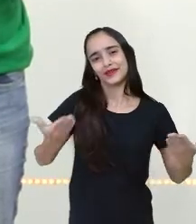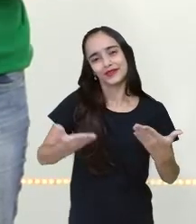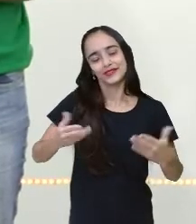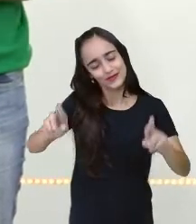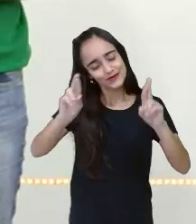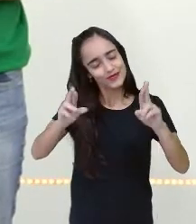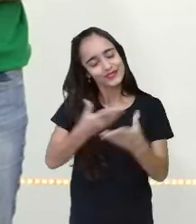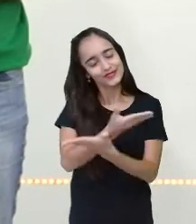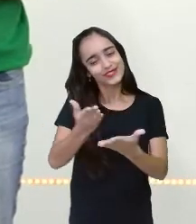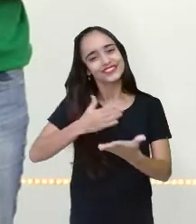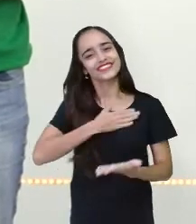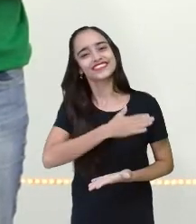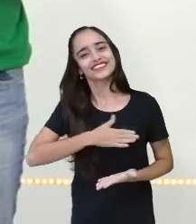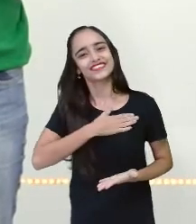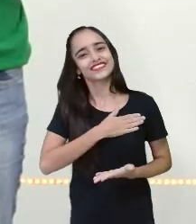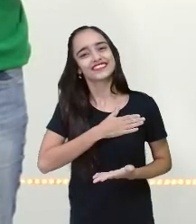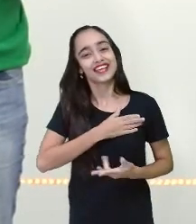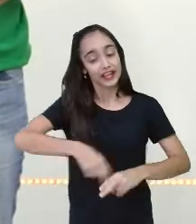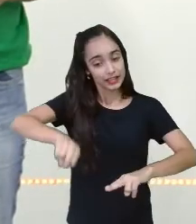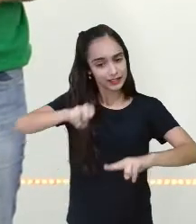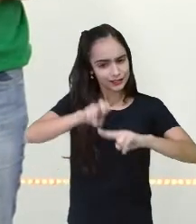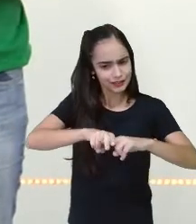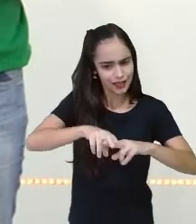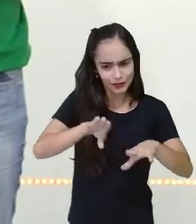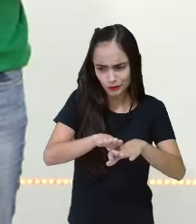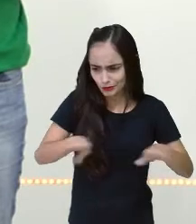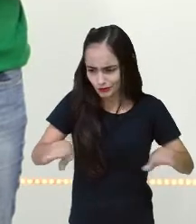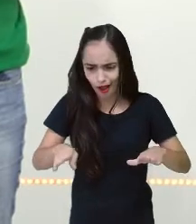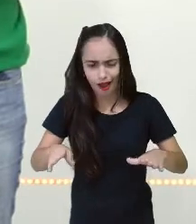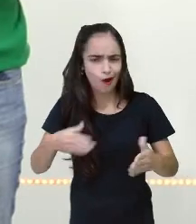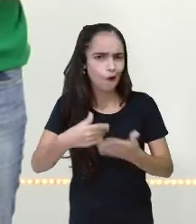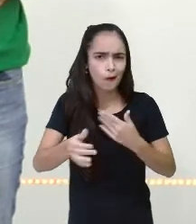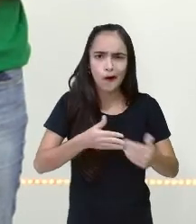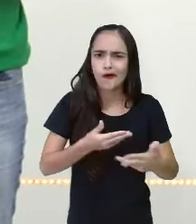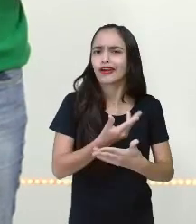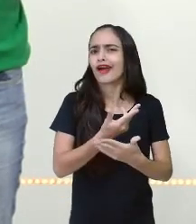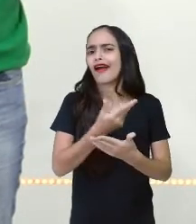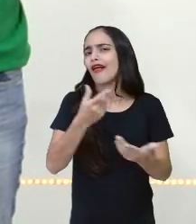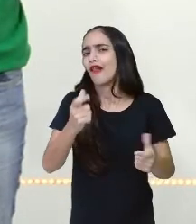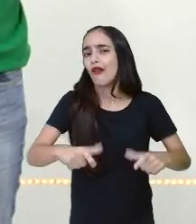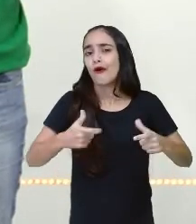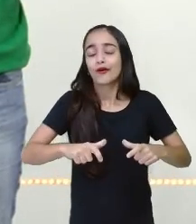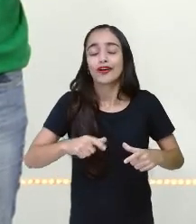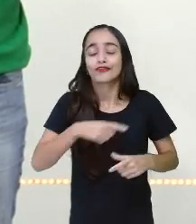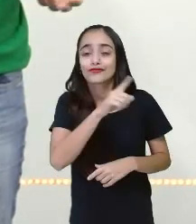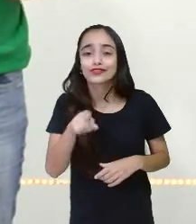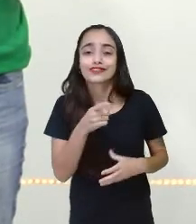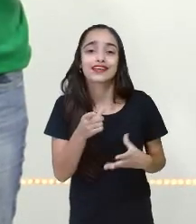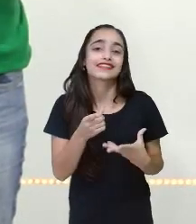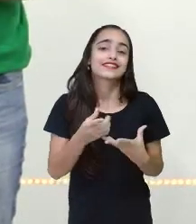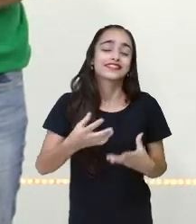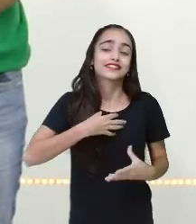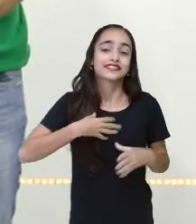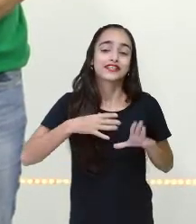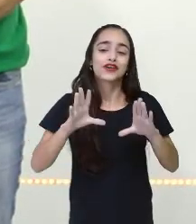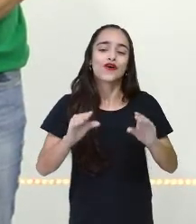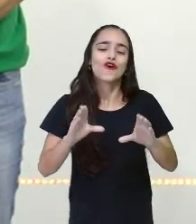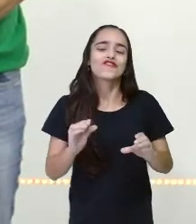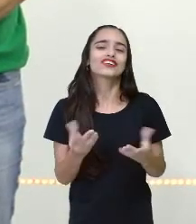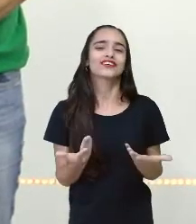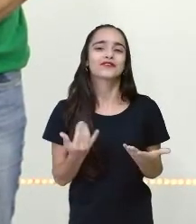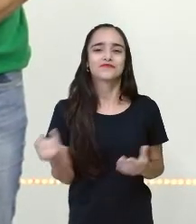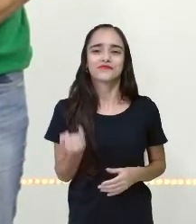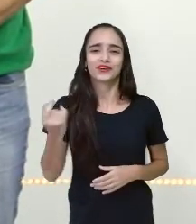vocês gostem. Puxa a cadeira, senta no chão, no tamborete, no tapete, onde você se sentir confortável. O que é importante é você estar aqui com a